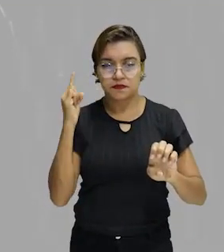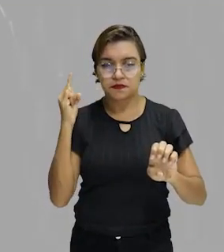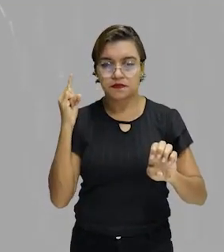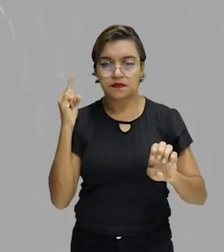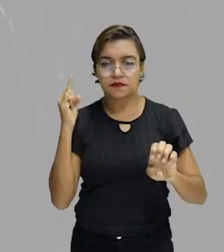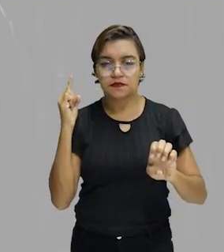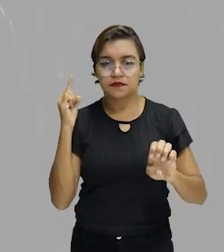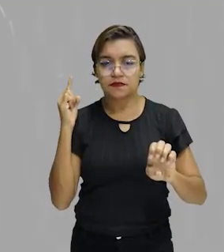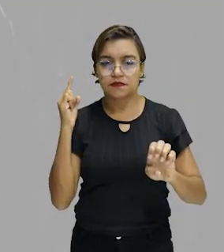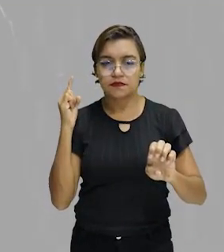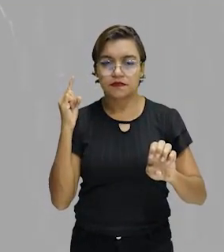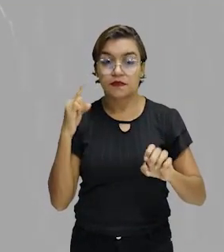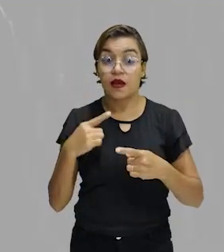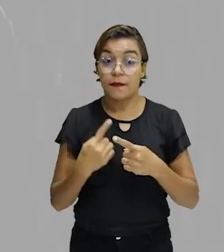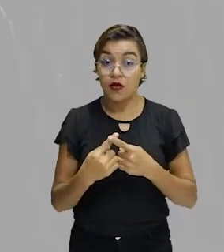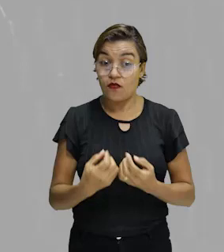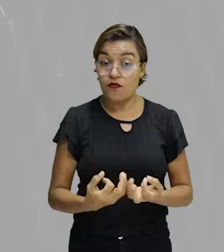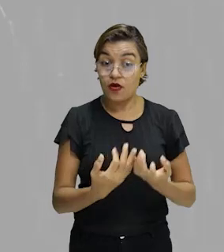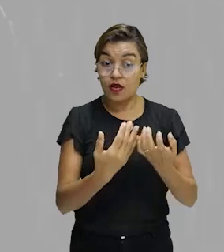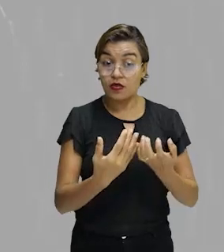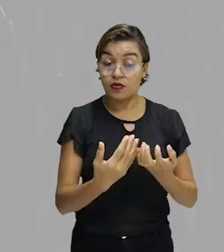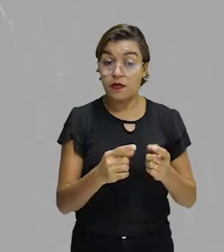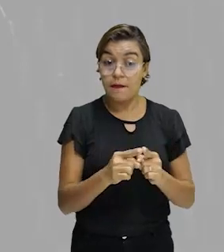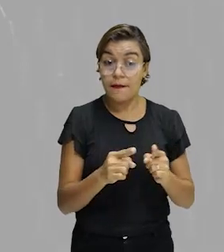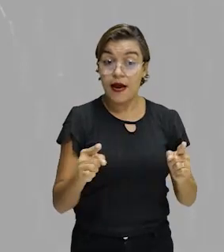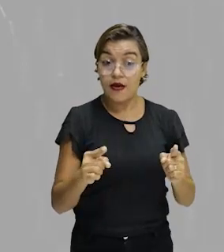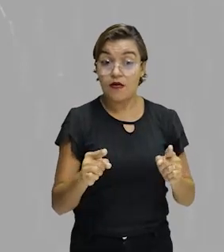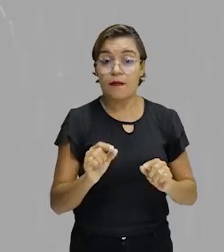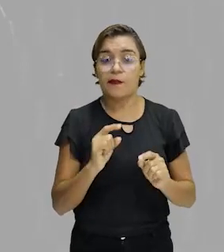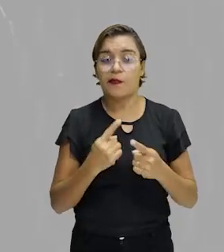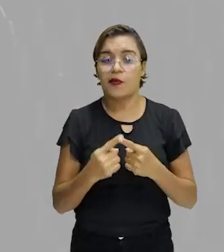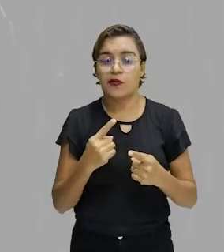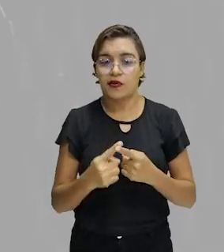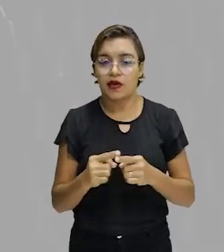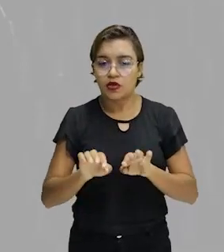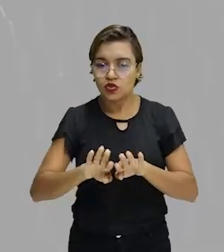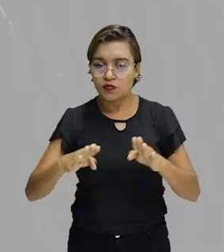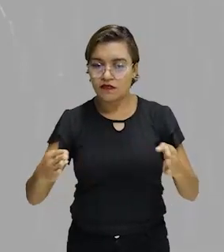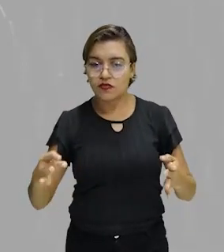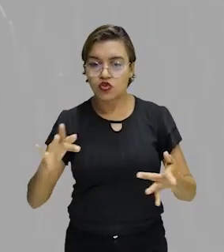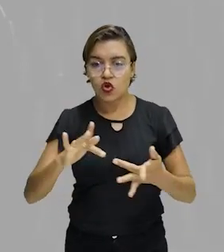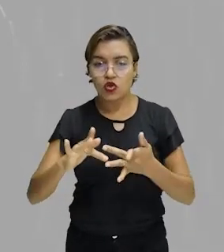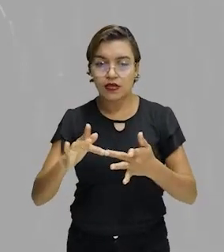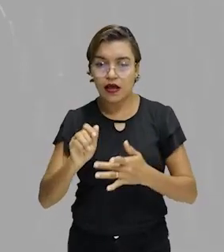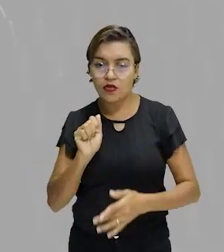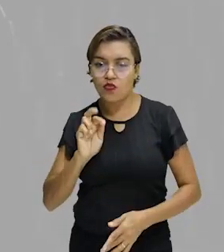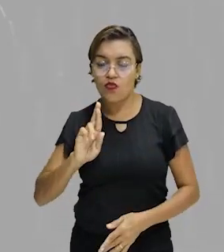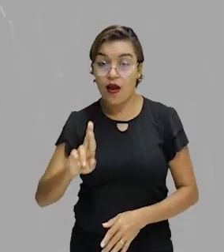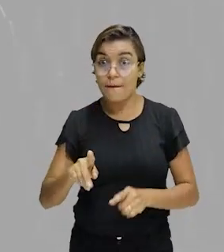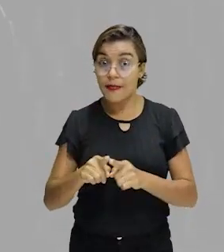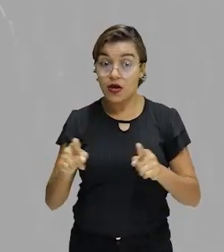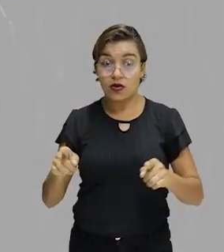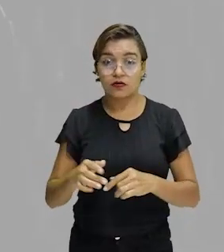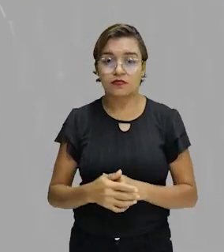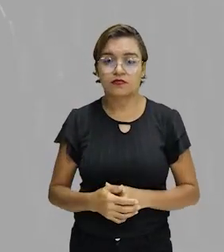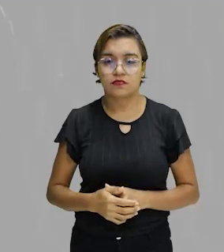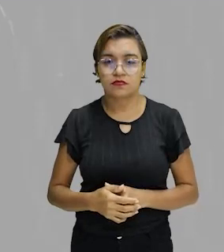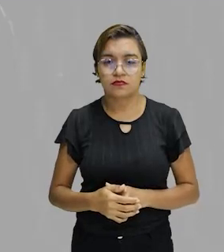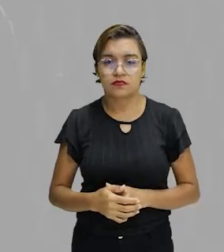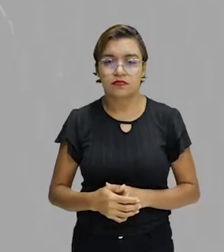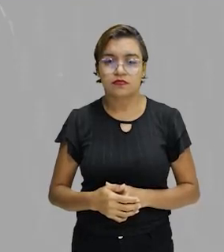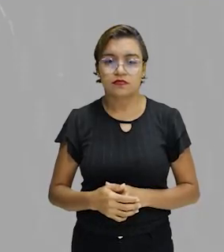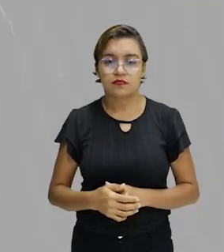maior, certo? Na letra D, ele fala que permite a maior retenção de calor. Não, não, não. O calor ele não vai